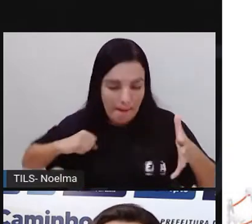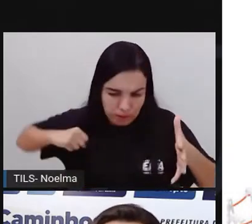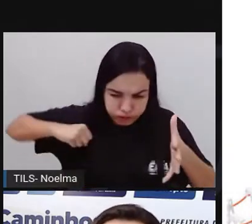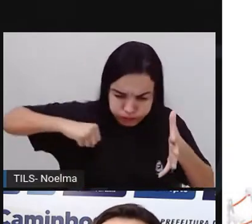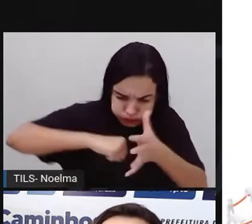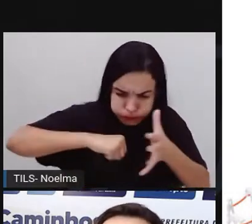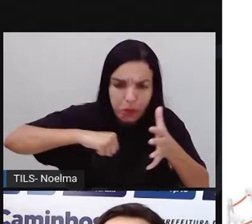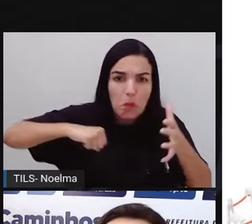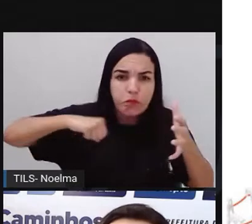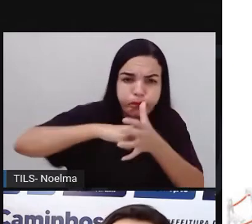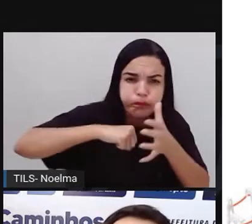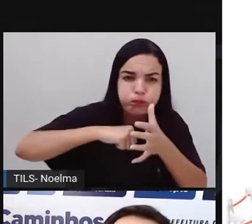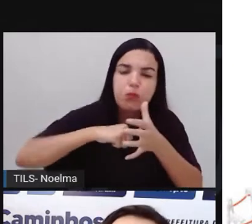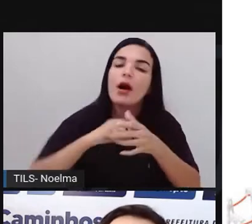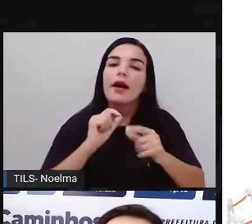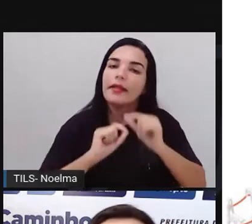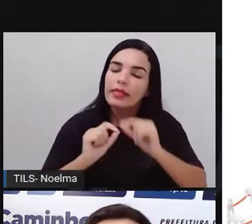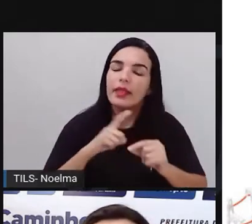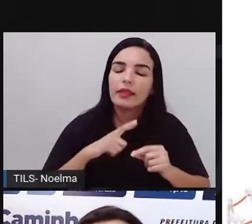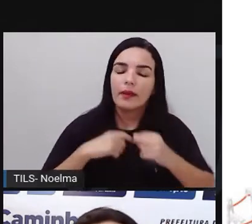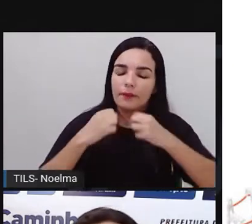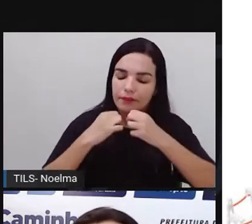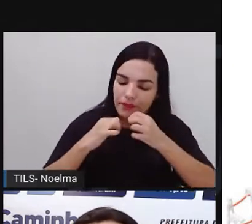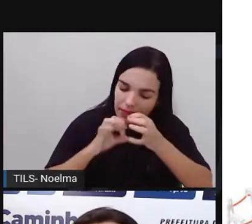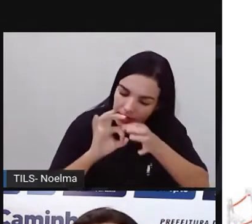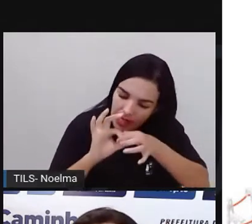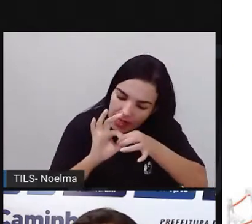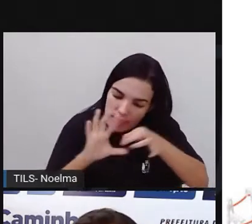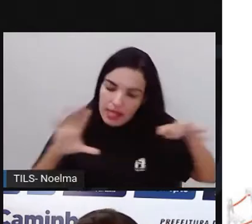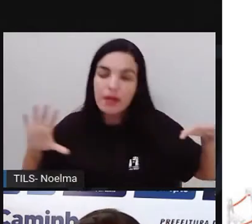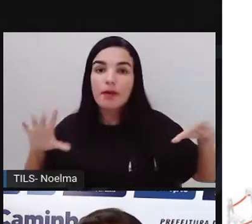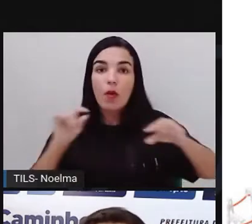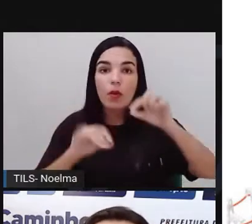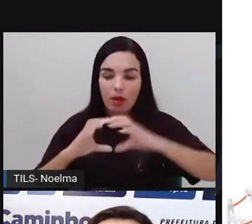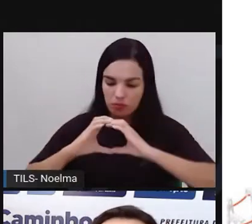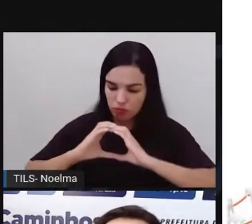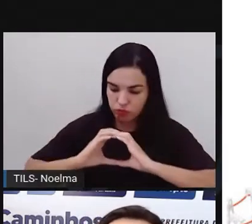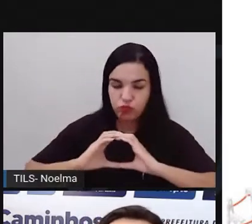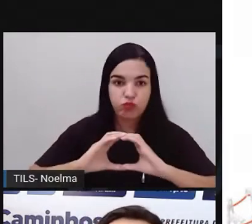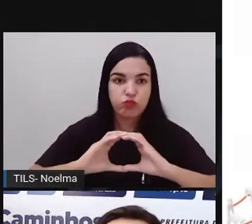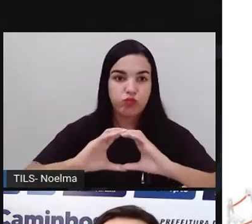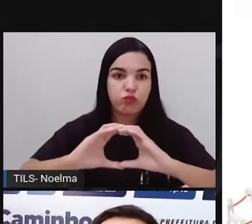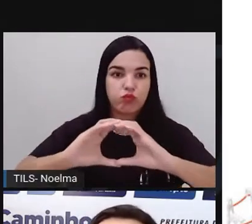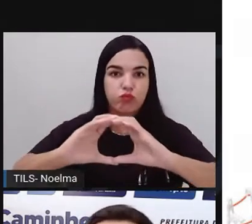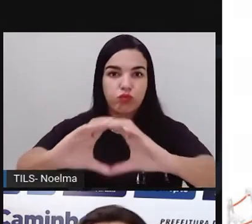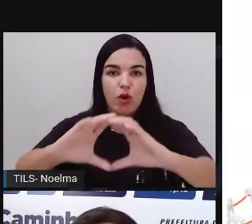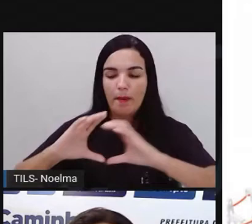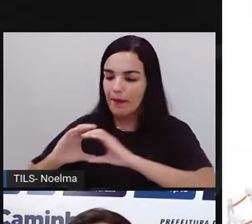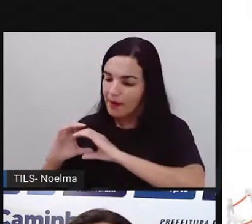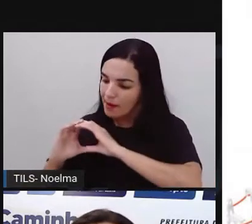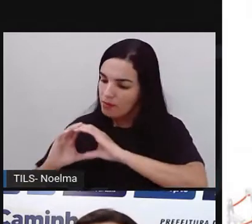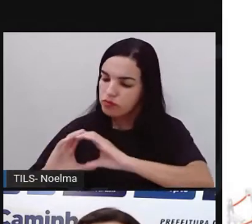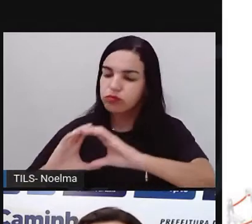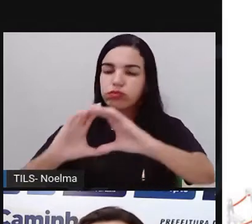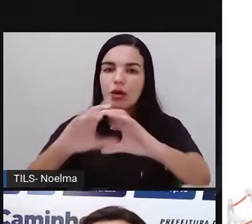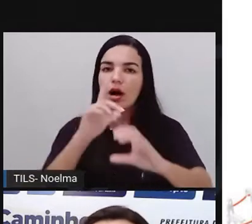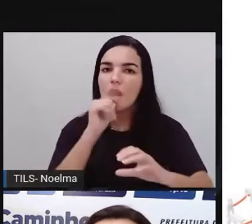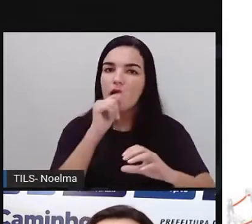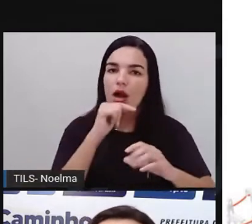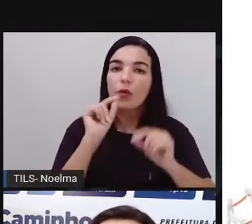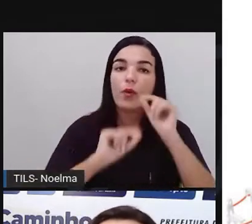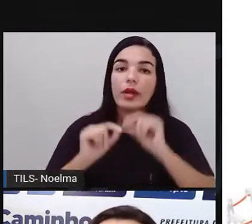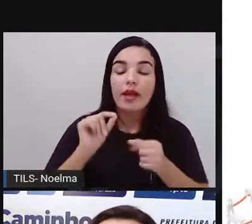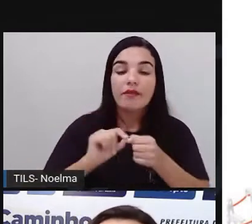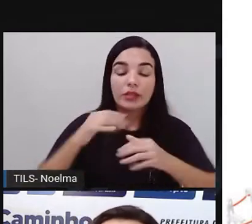solta, né, ela é liberada através de encanações aí, de tubulações, ela vai fazer